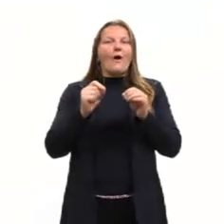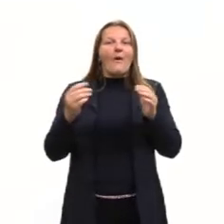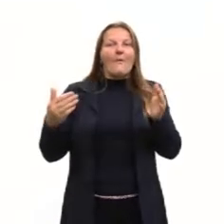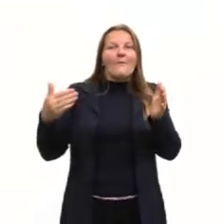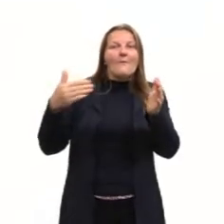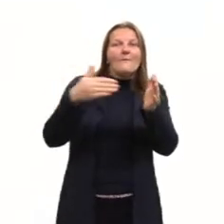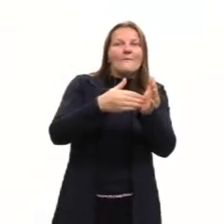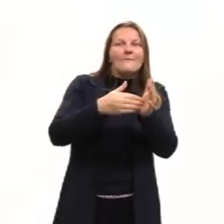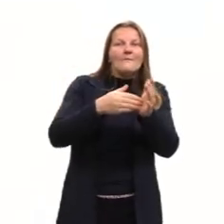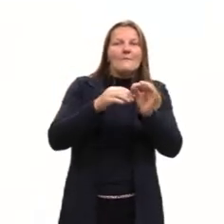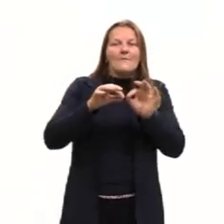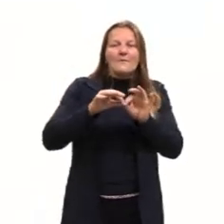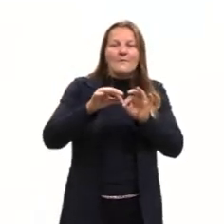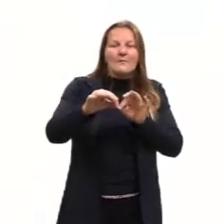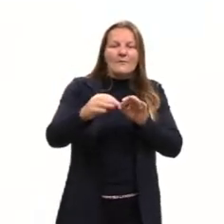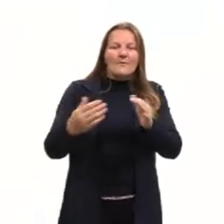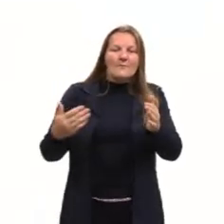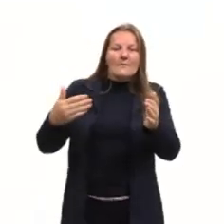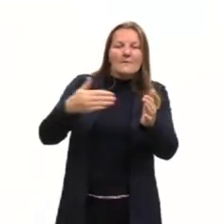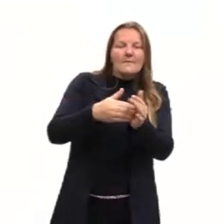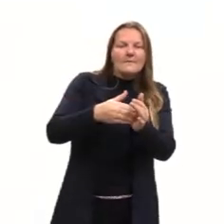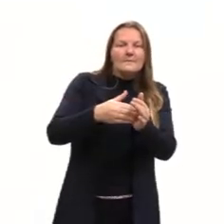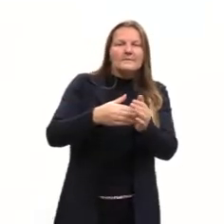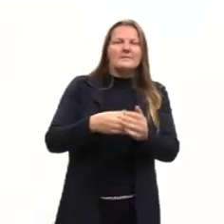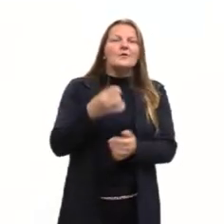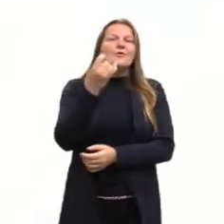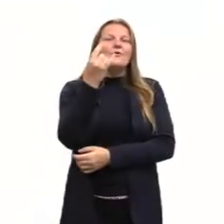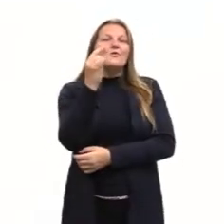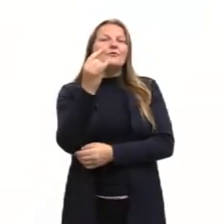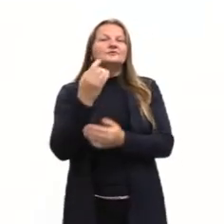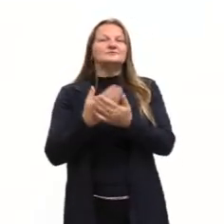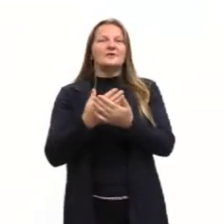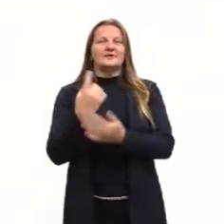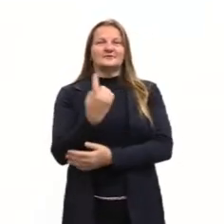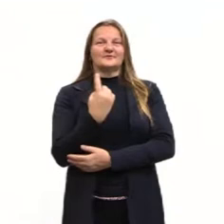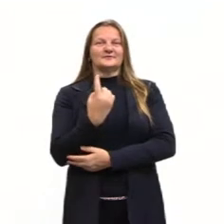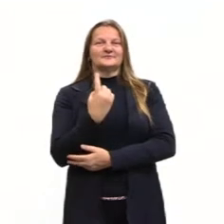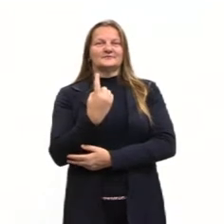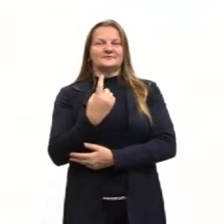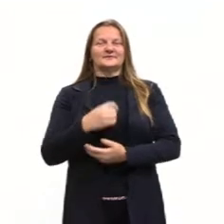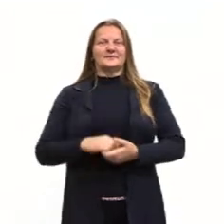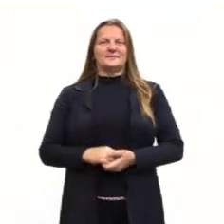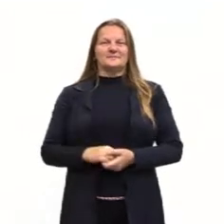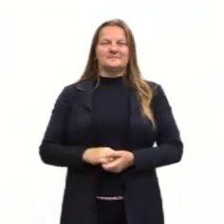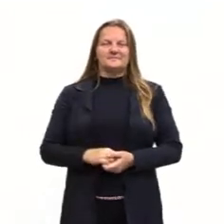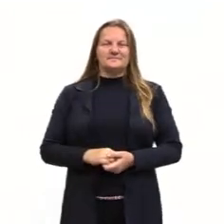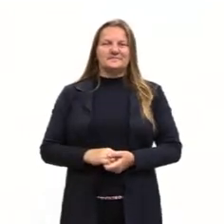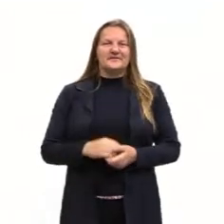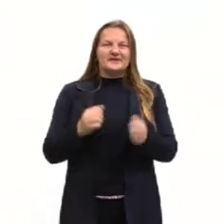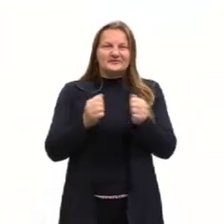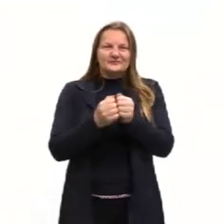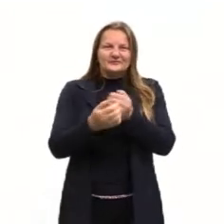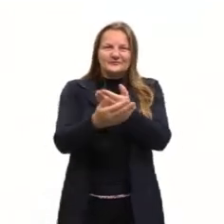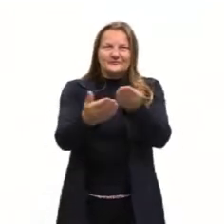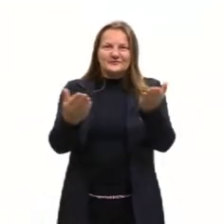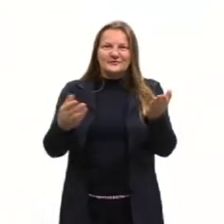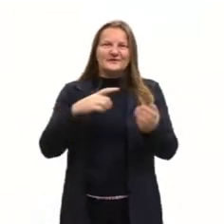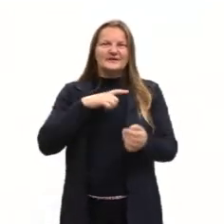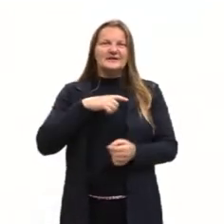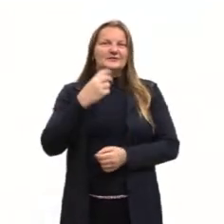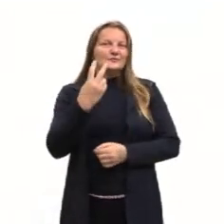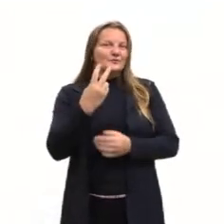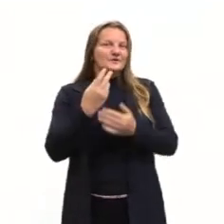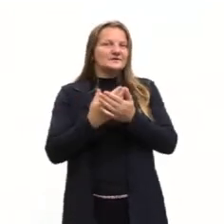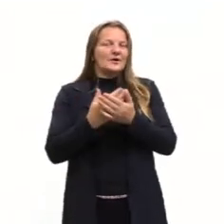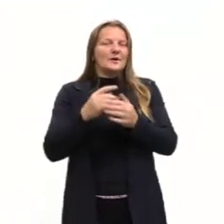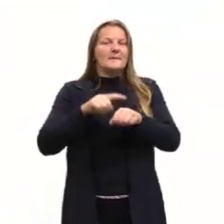chegada, tá? Essa, pessoal, vai ser a minha última aula solo, né? Minha última aula sozinha aí com vocês. Eu ainda tenho duas